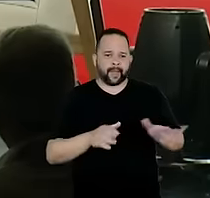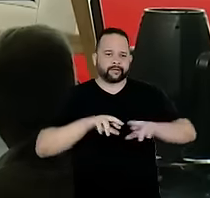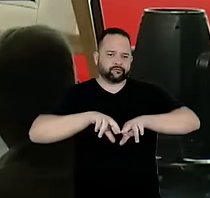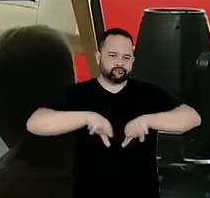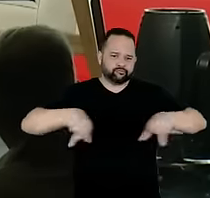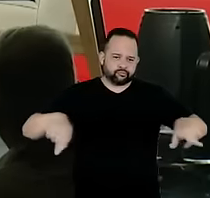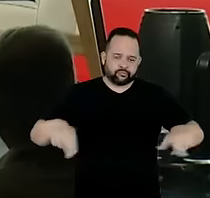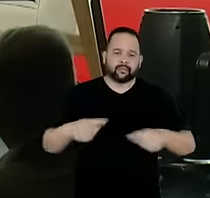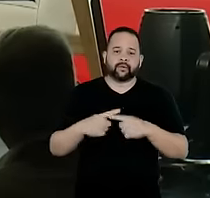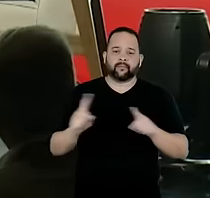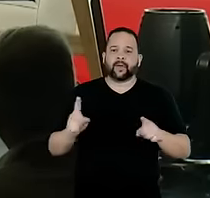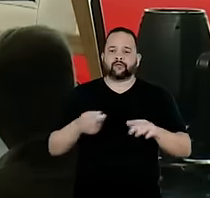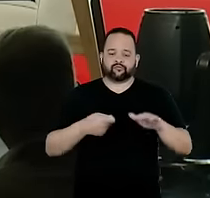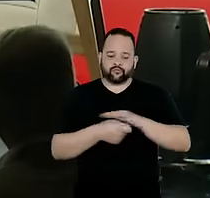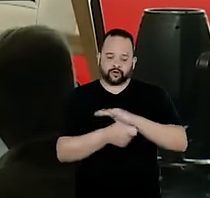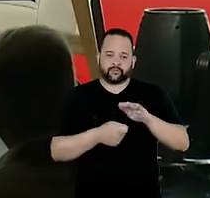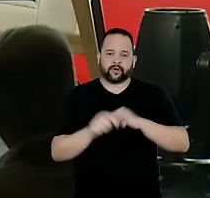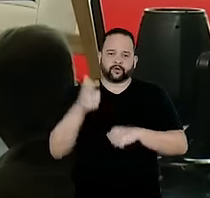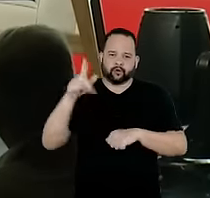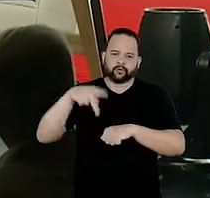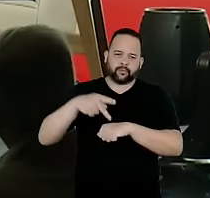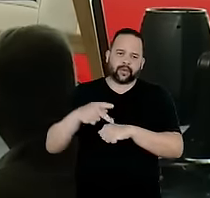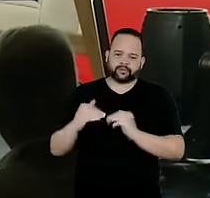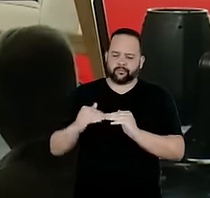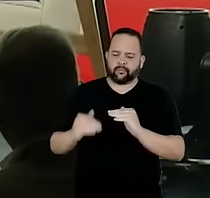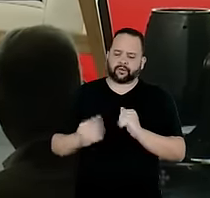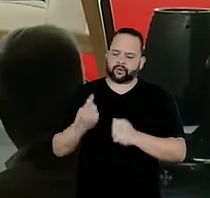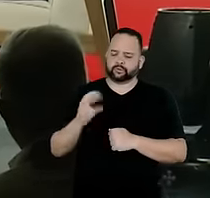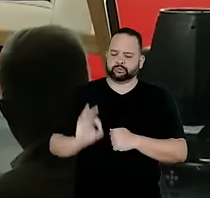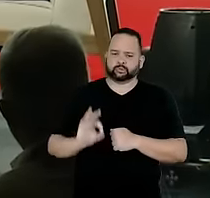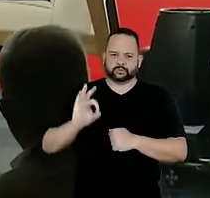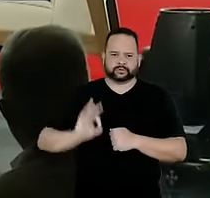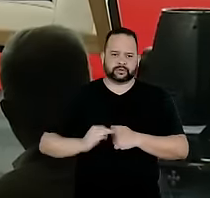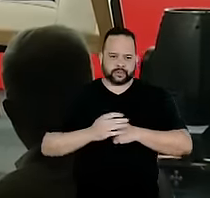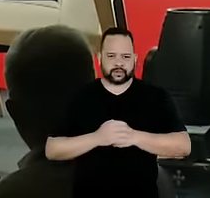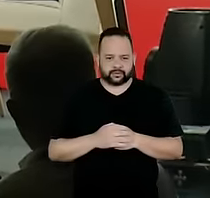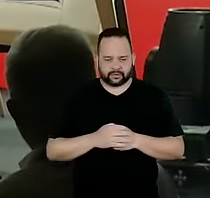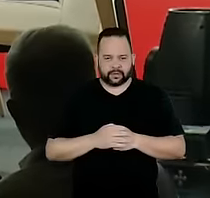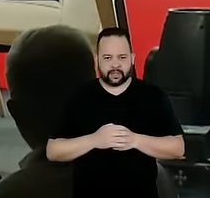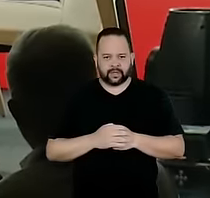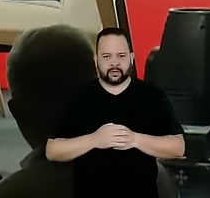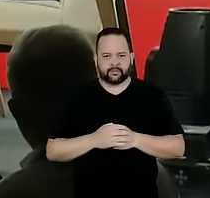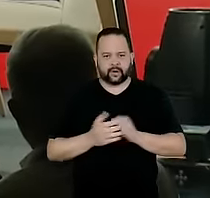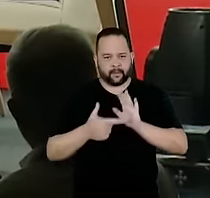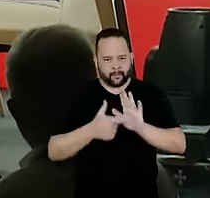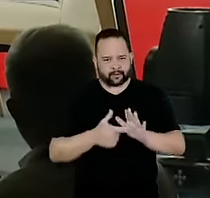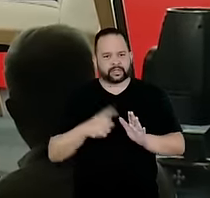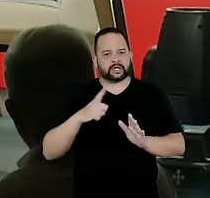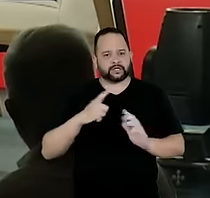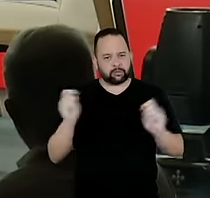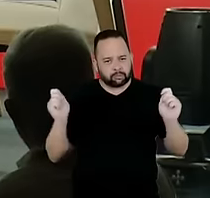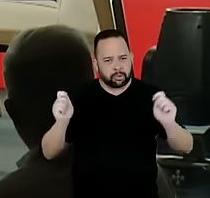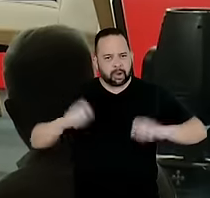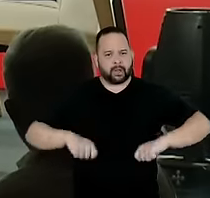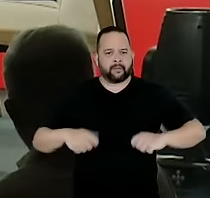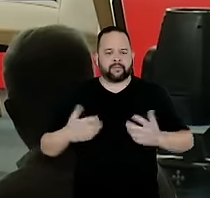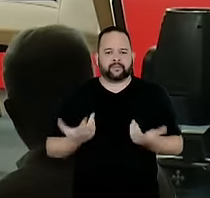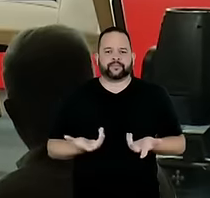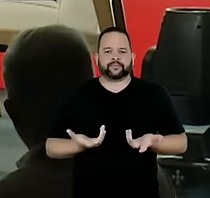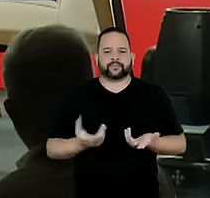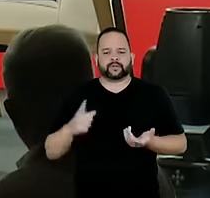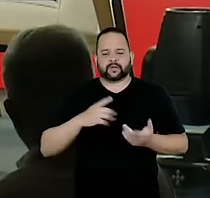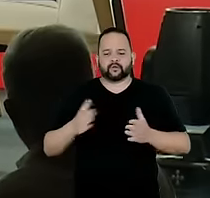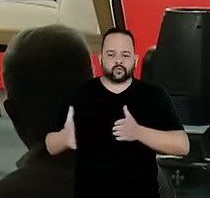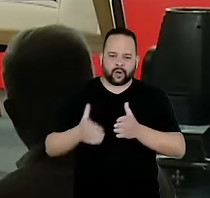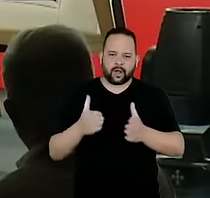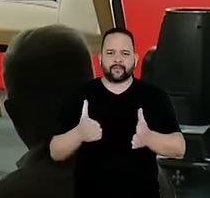tímido abaixo de 1% então assim tudo isso para dizer que tem acho que tem muito potencial e muita eh uma estrada para ser explorada nesse